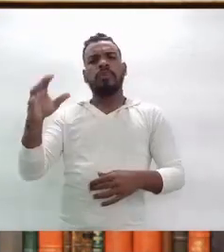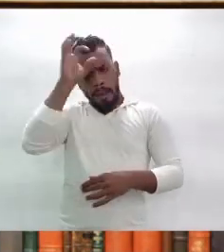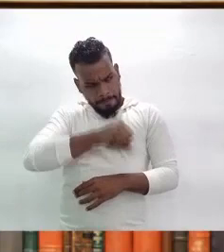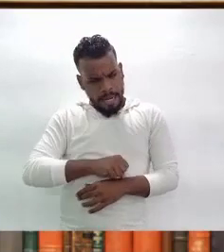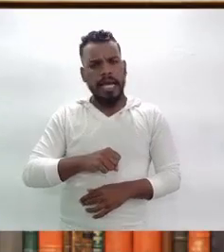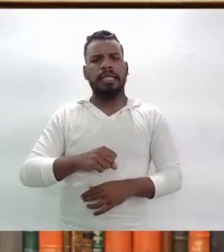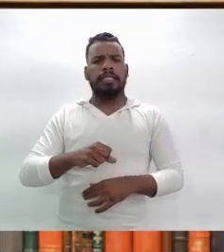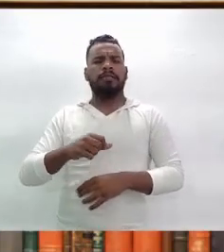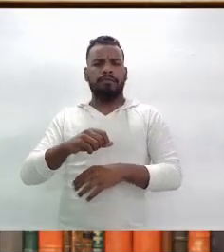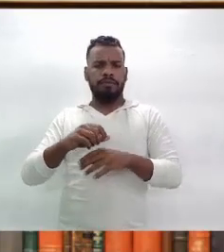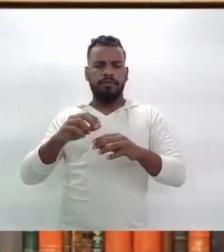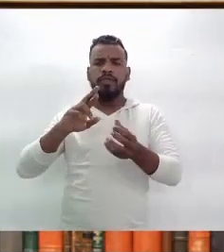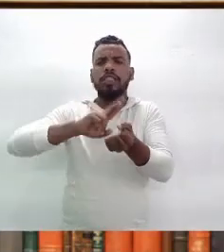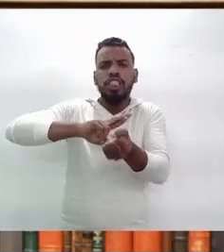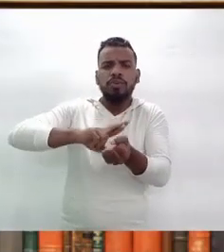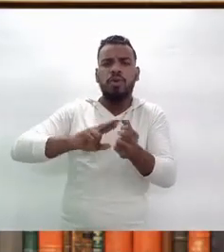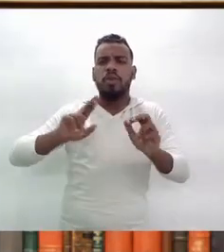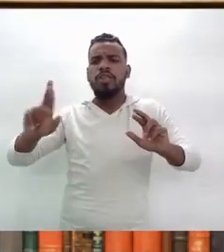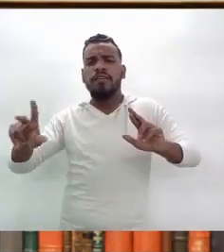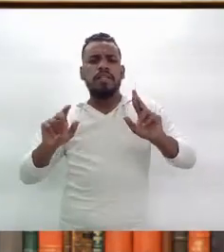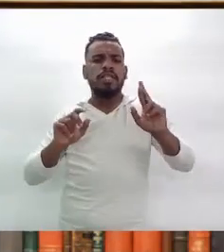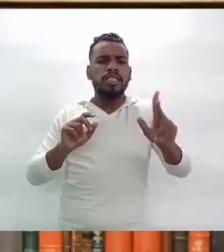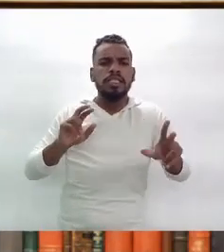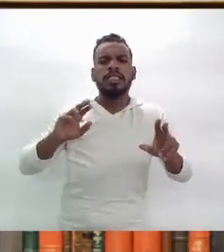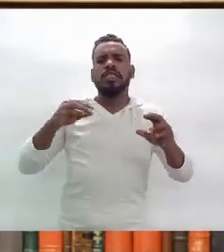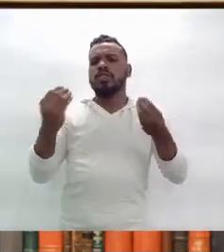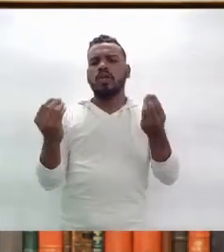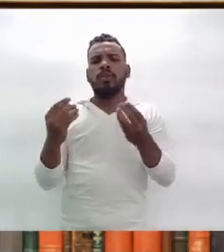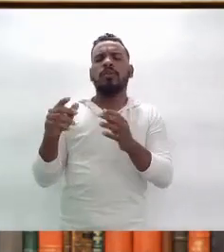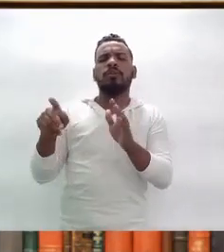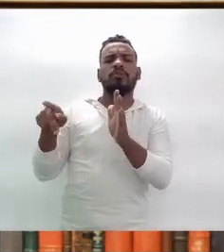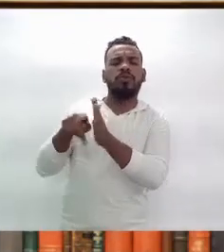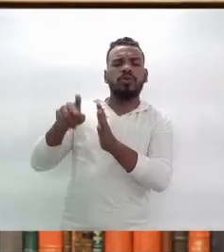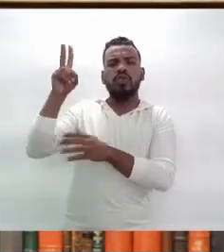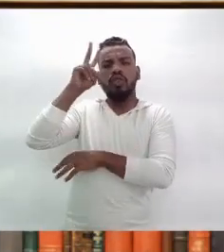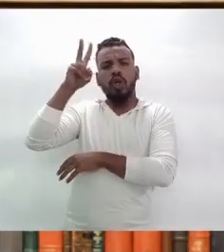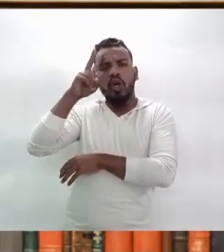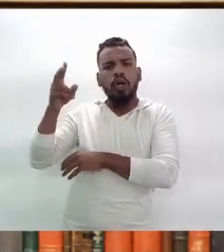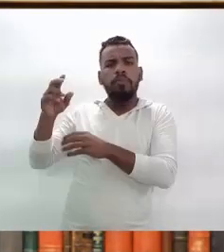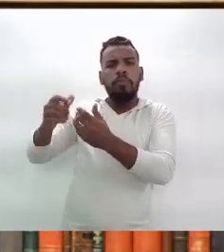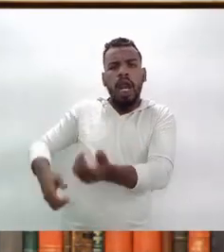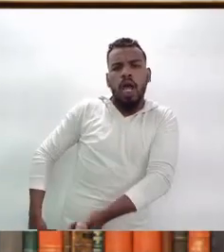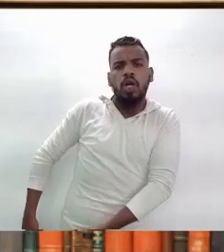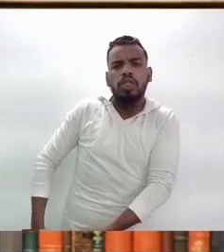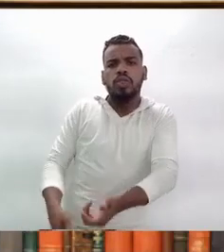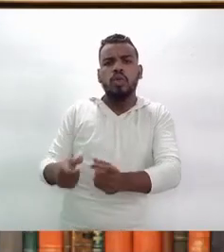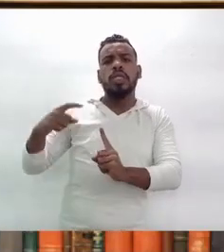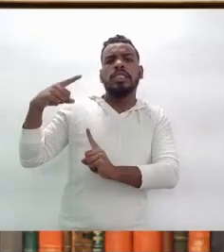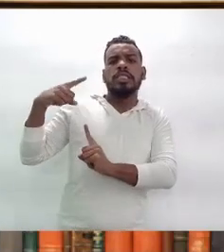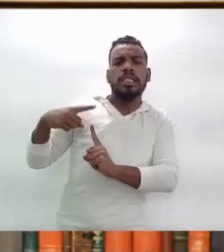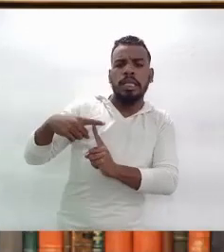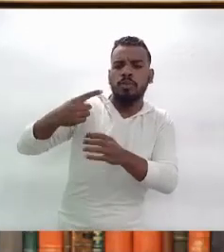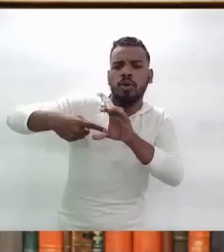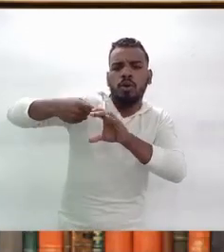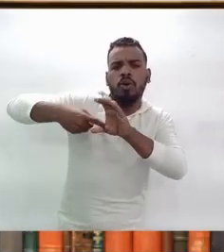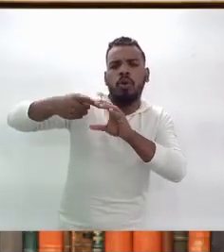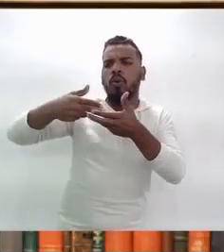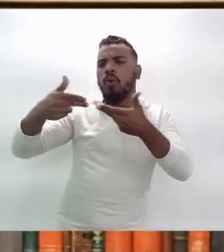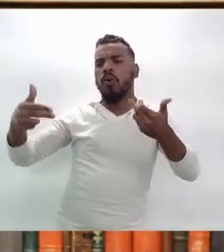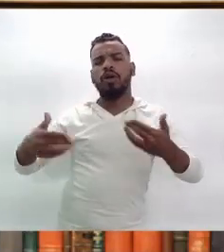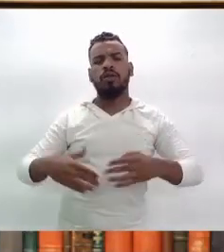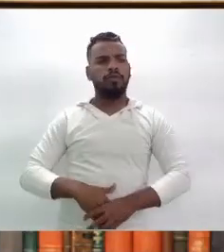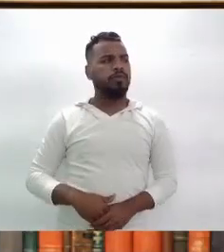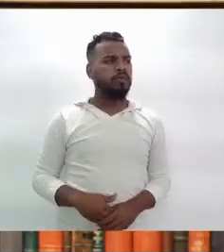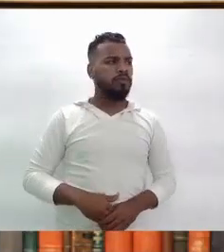do ritmo, né? A diferença, a parte histórica, a diferença do maracatu, dos tipos de toque, aí eles veem tudo